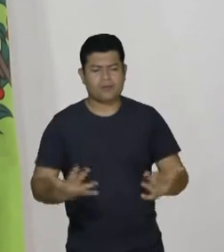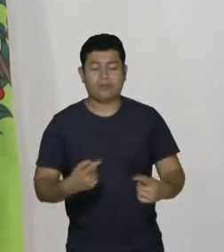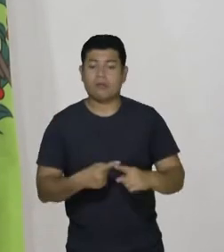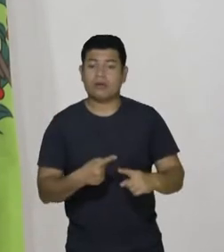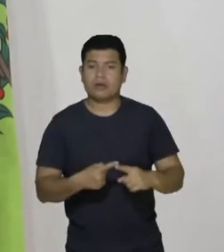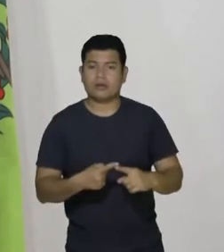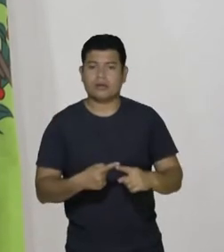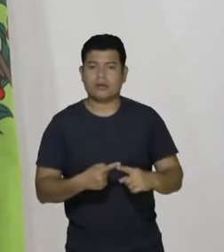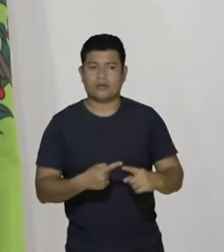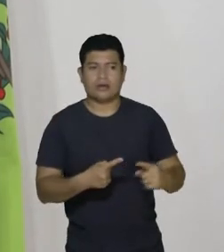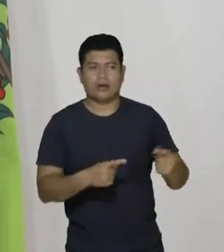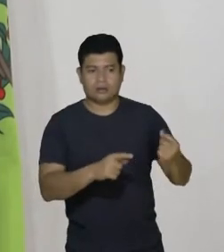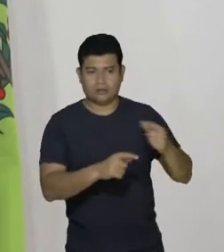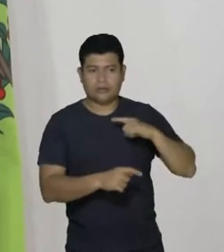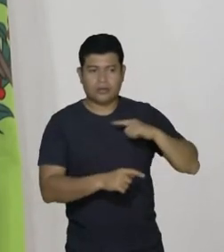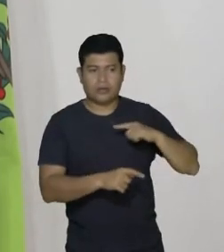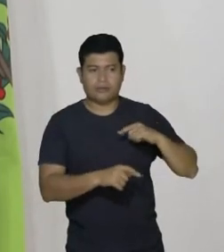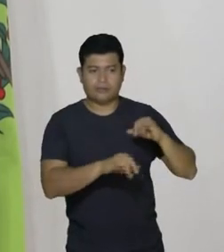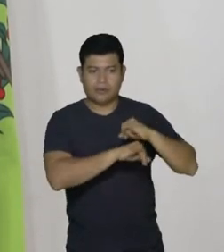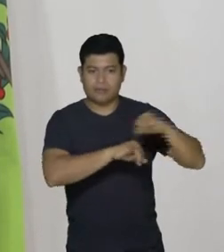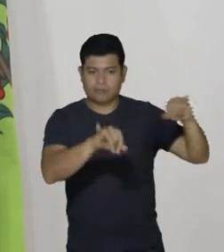notícia que saiu